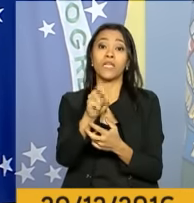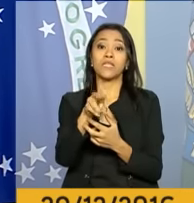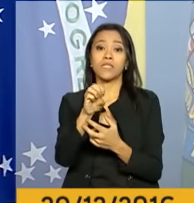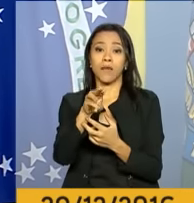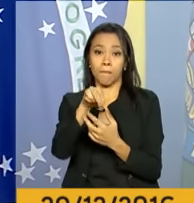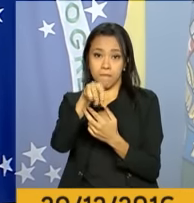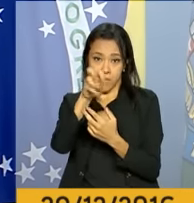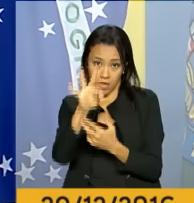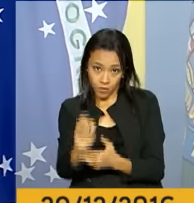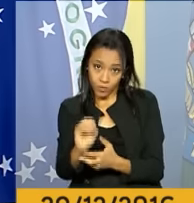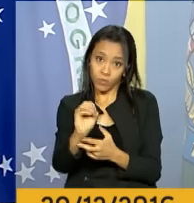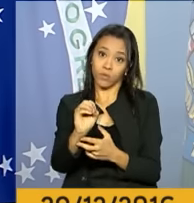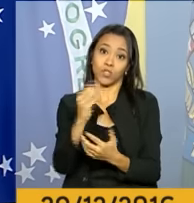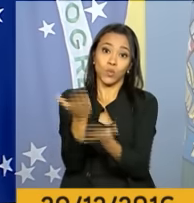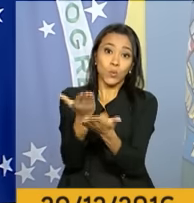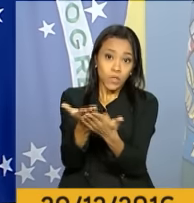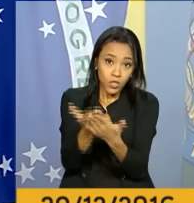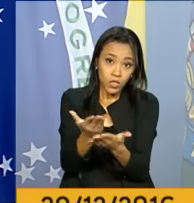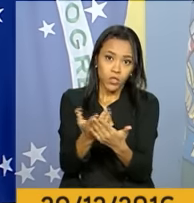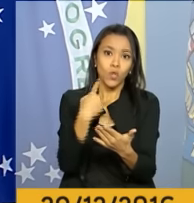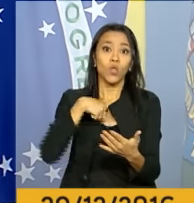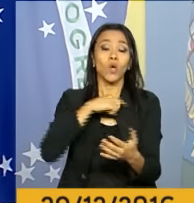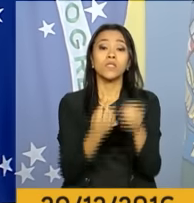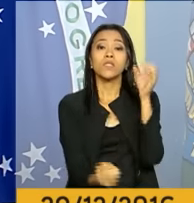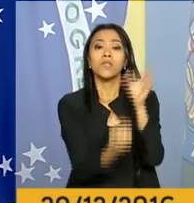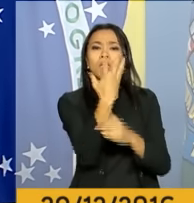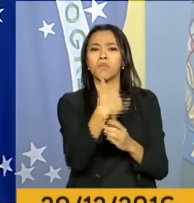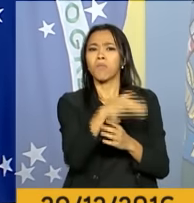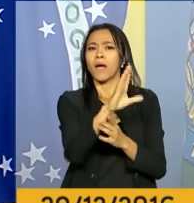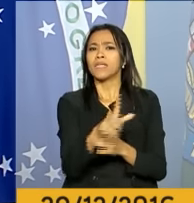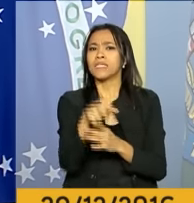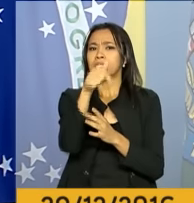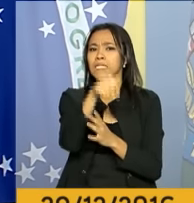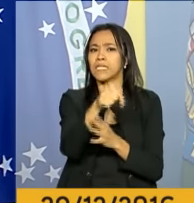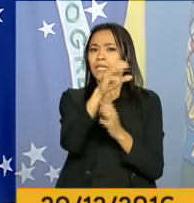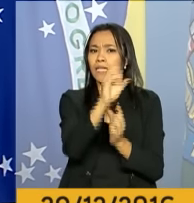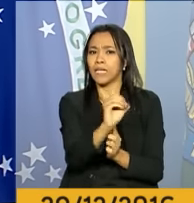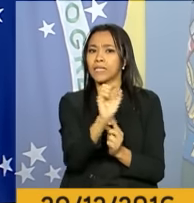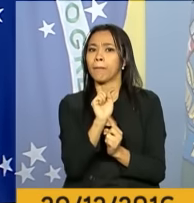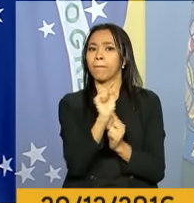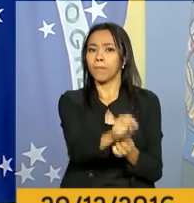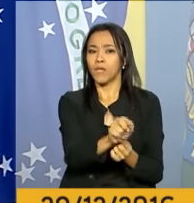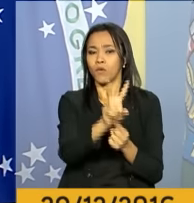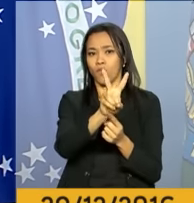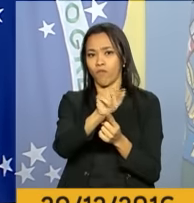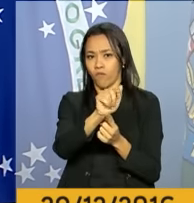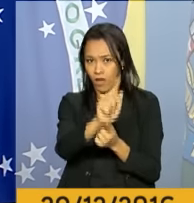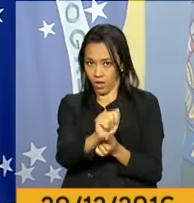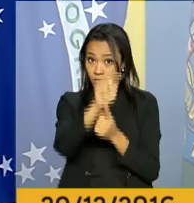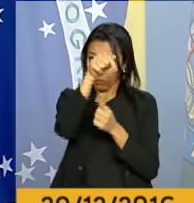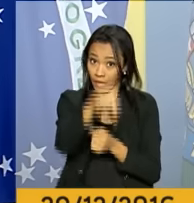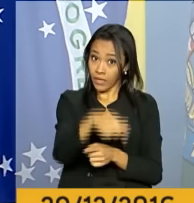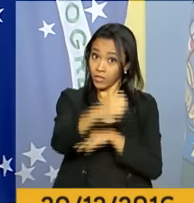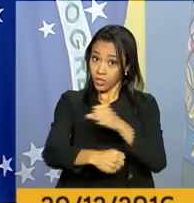eh criamos mais de 70.000 vagas no Fi para este ano estou dando aqui